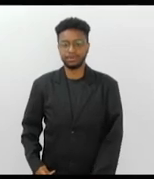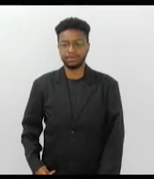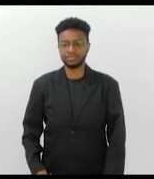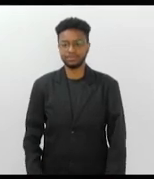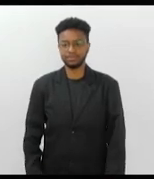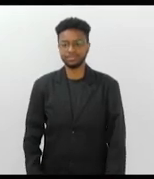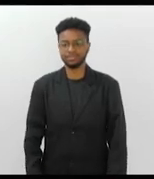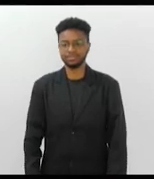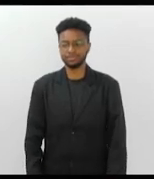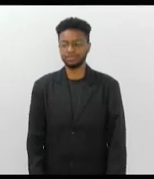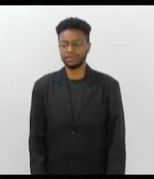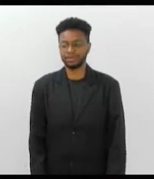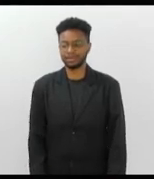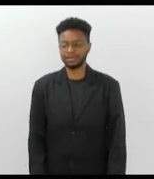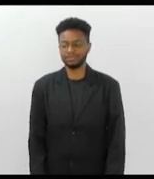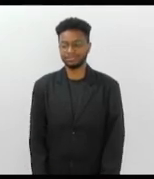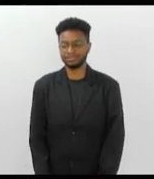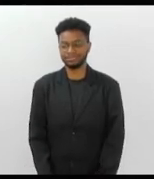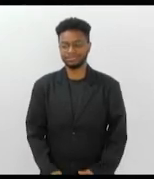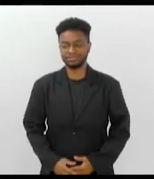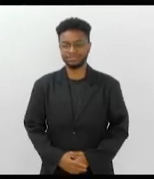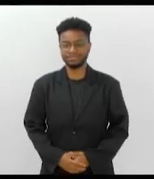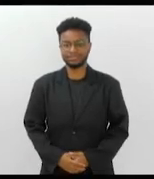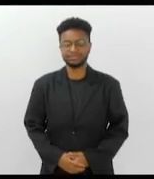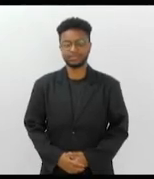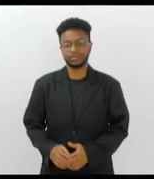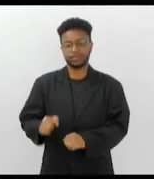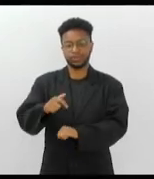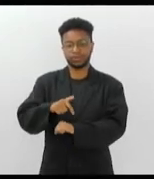do expediente inicial,